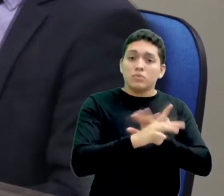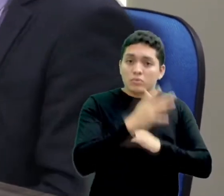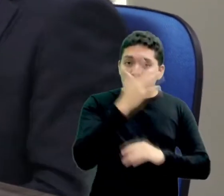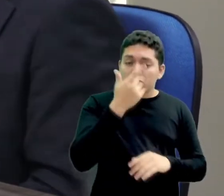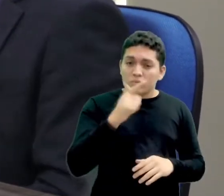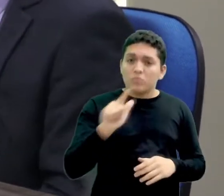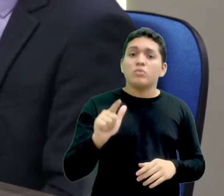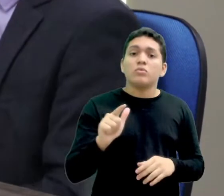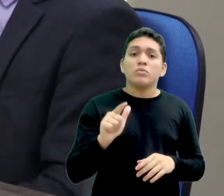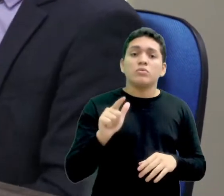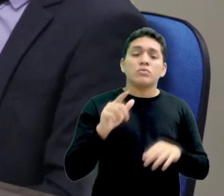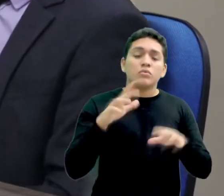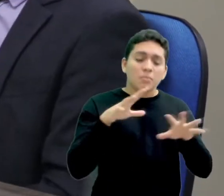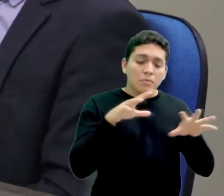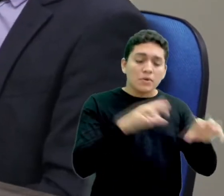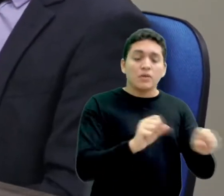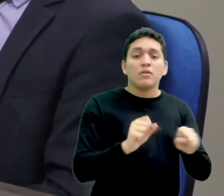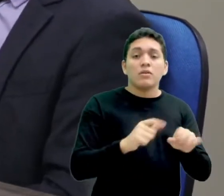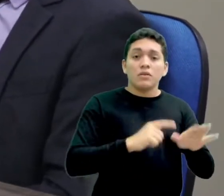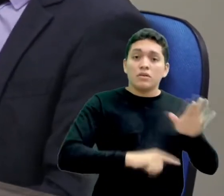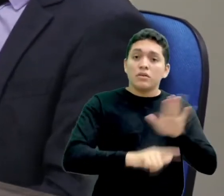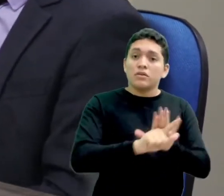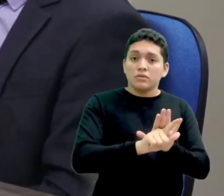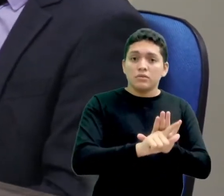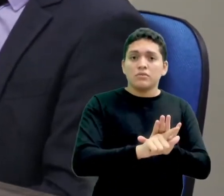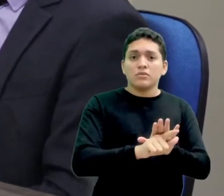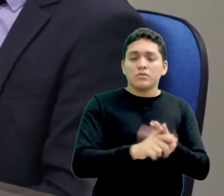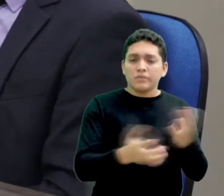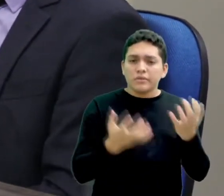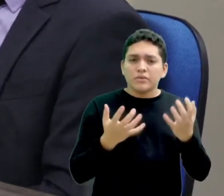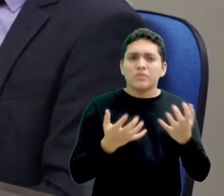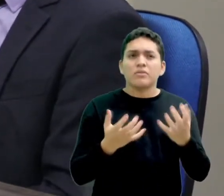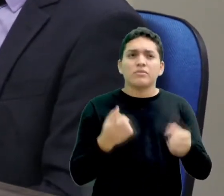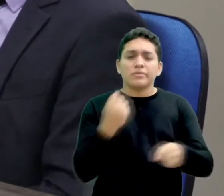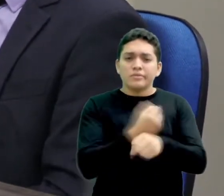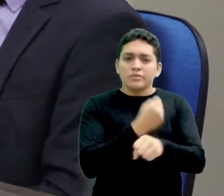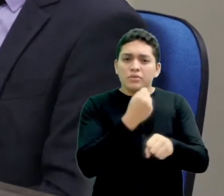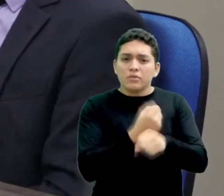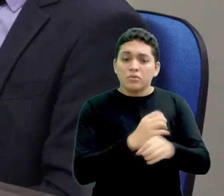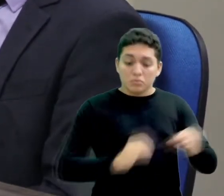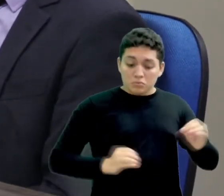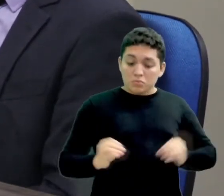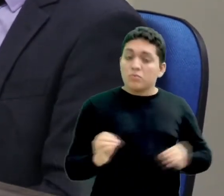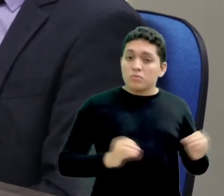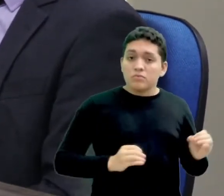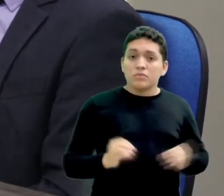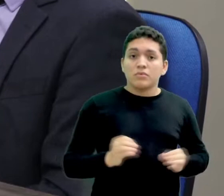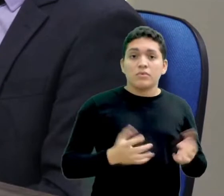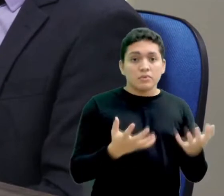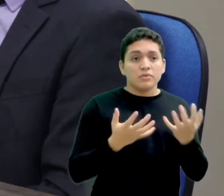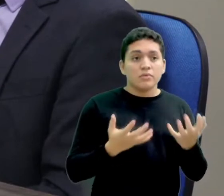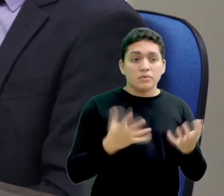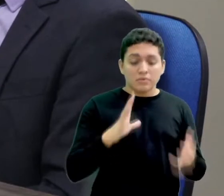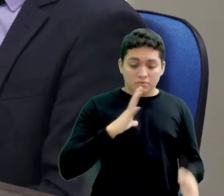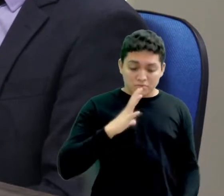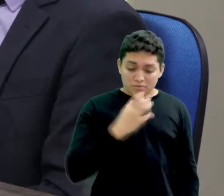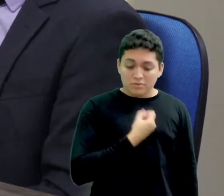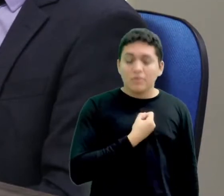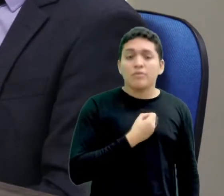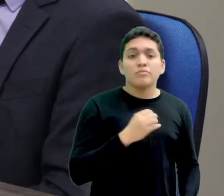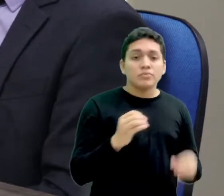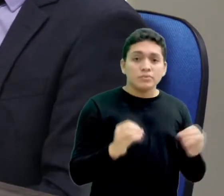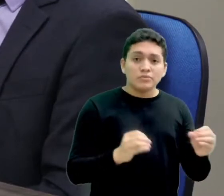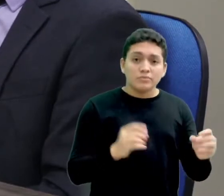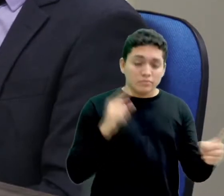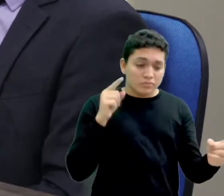lei, querendo construir obras diante de Deus e querendo se salvar por causa dessas obras, o Senhor Jesus